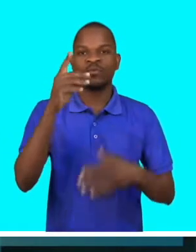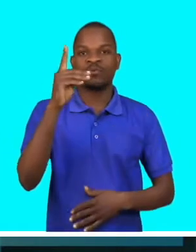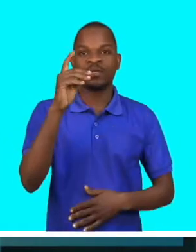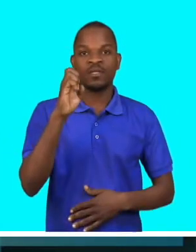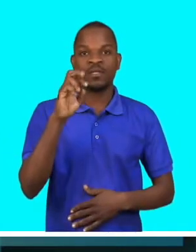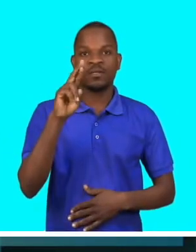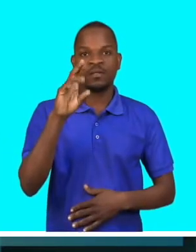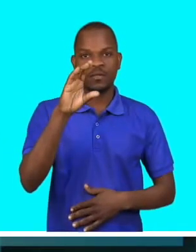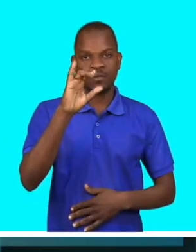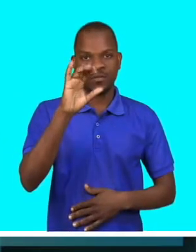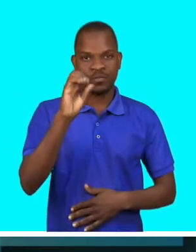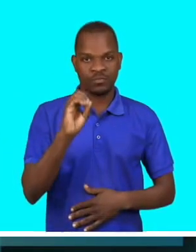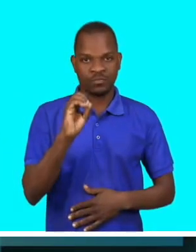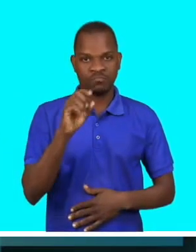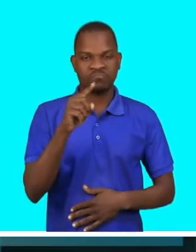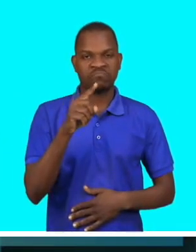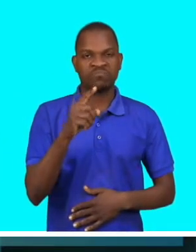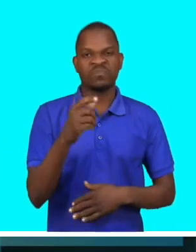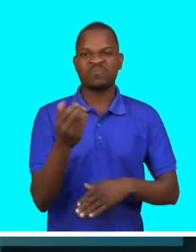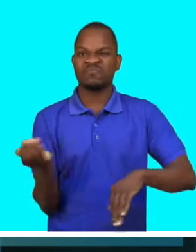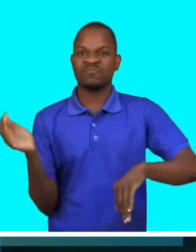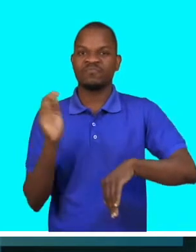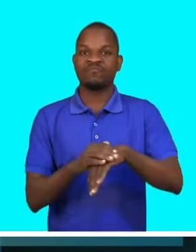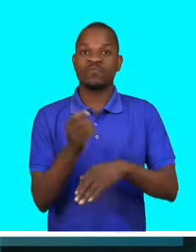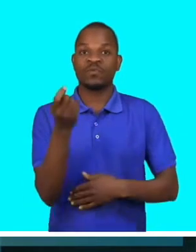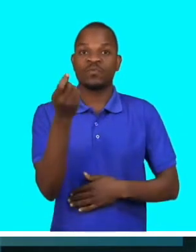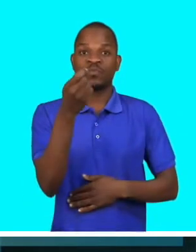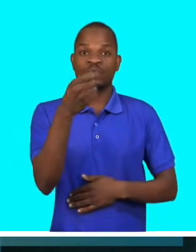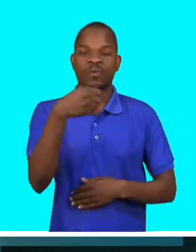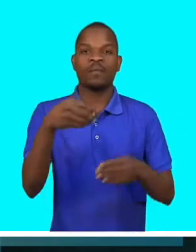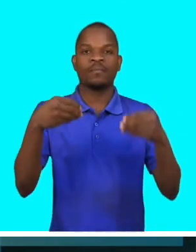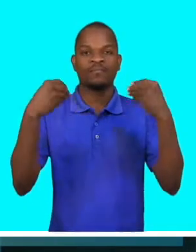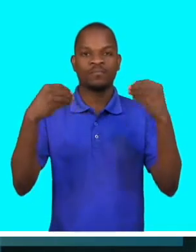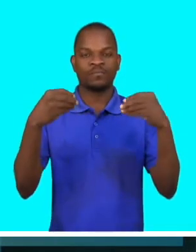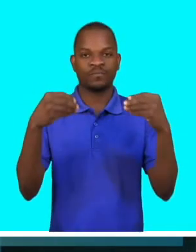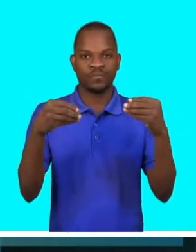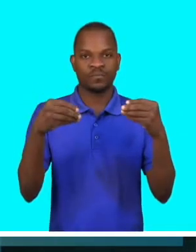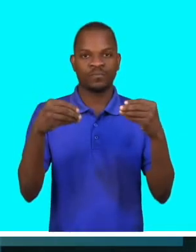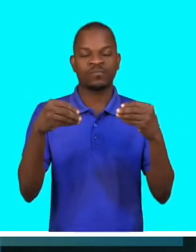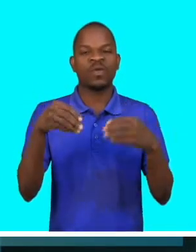Januário, que ele é um artista de papel assim que é conhecido